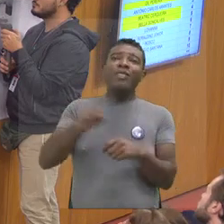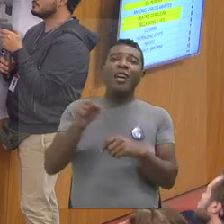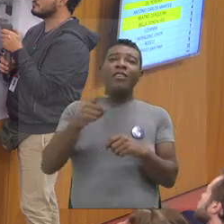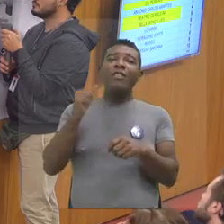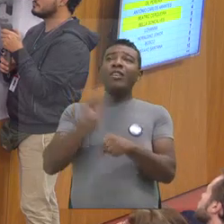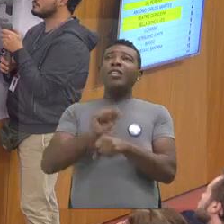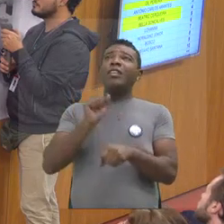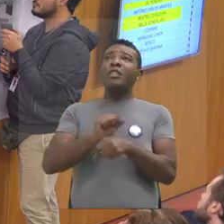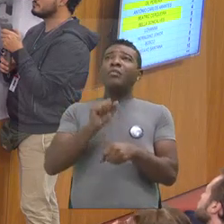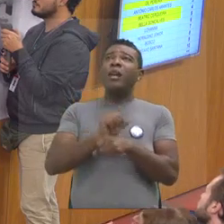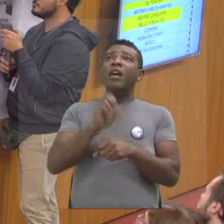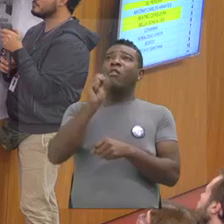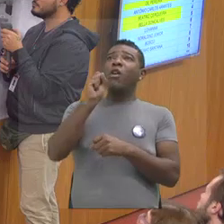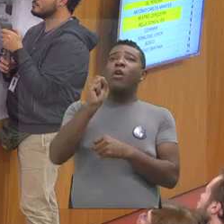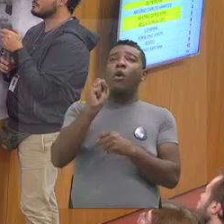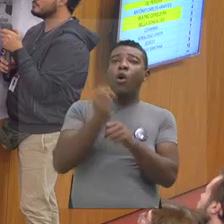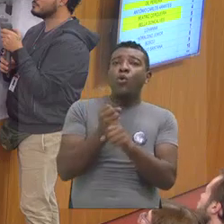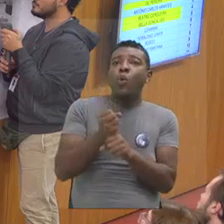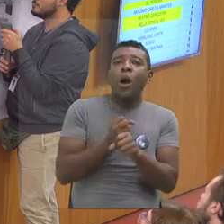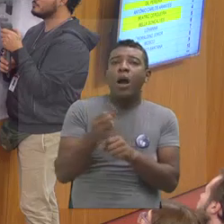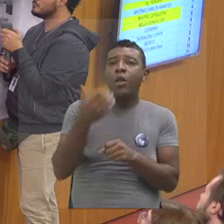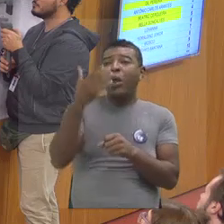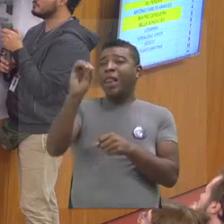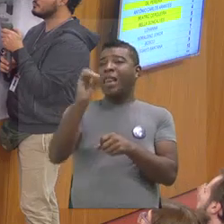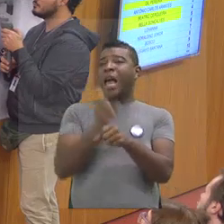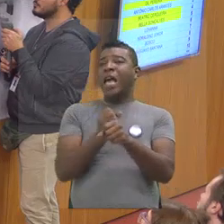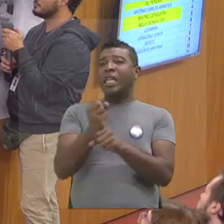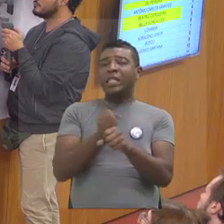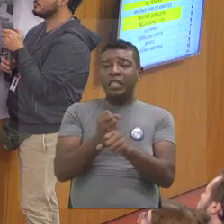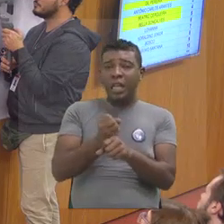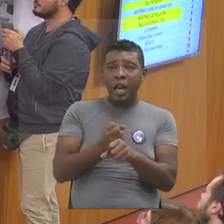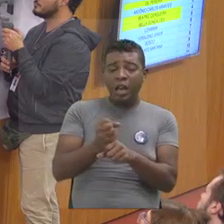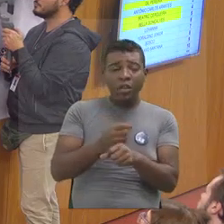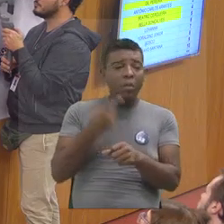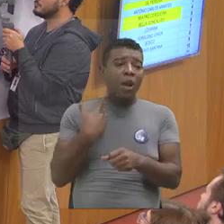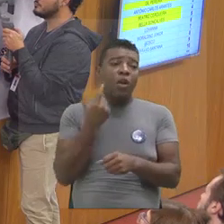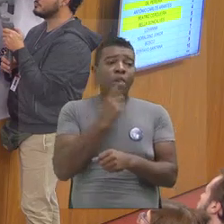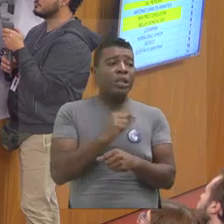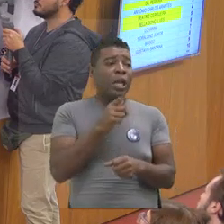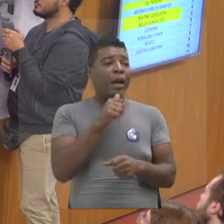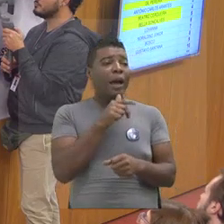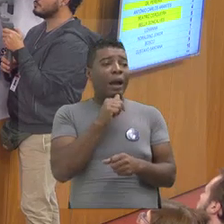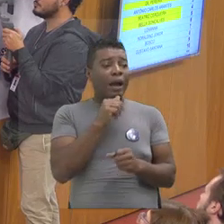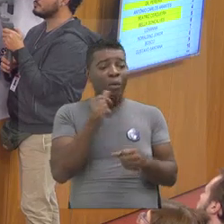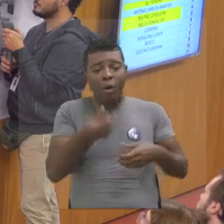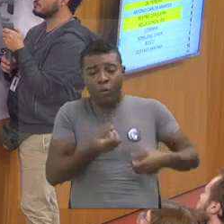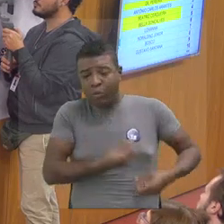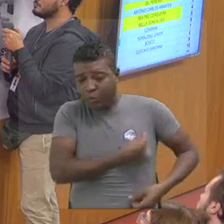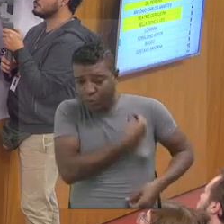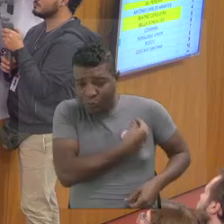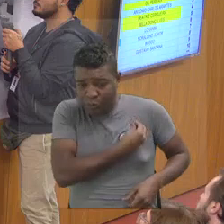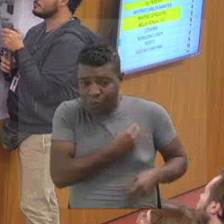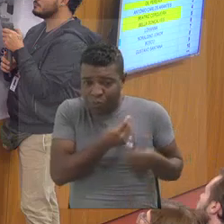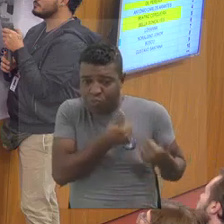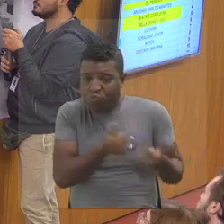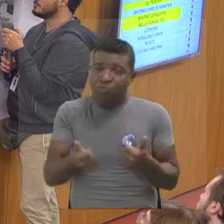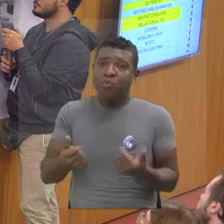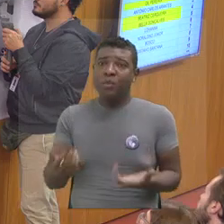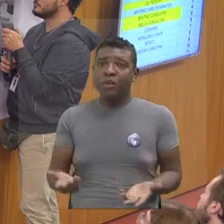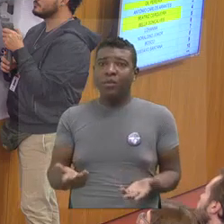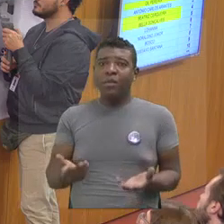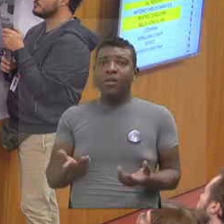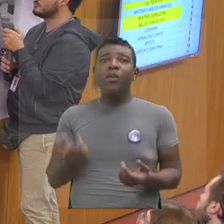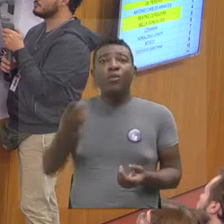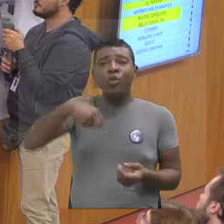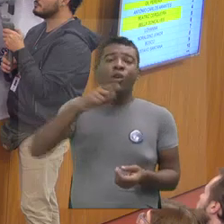de hoje de água e isso não é nenhuma prestação de serviço público adequada nós fizemos todo esforço conseguimos concluir o